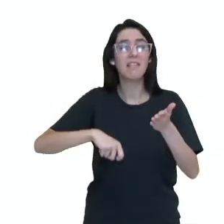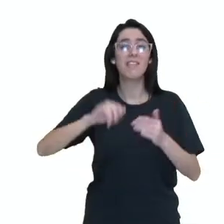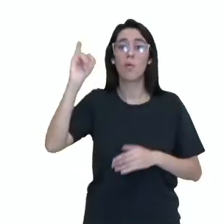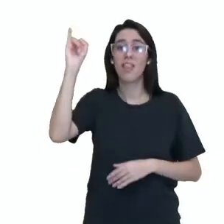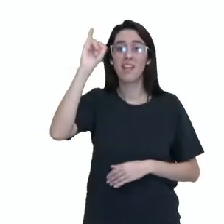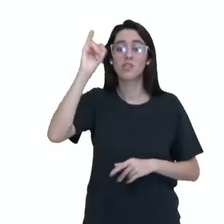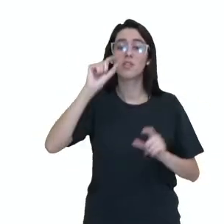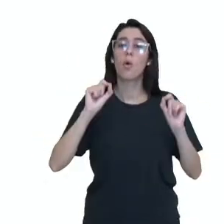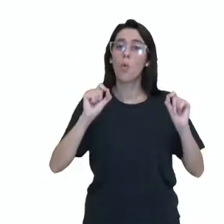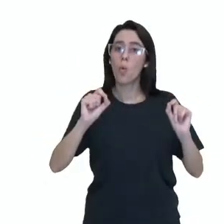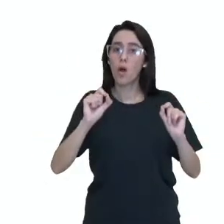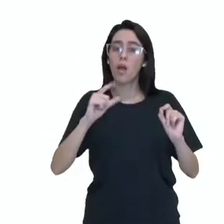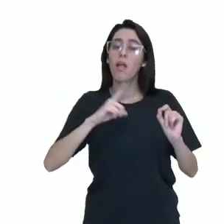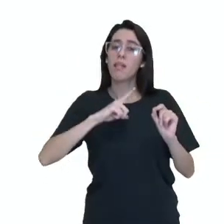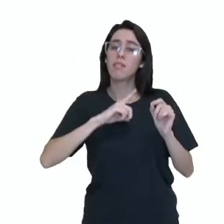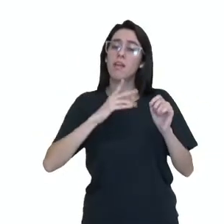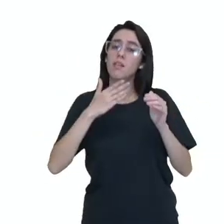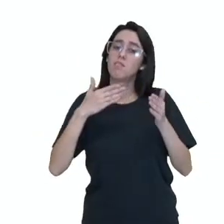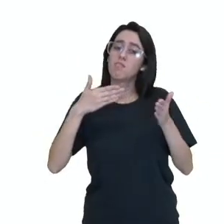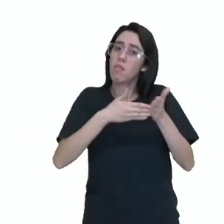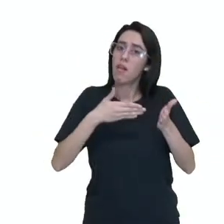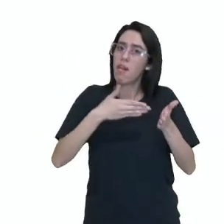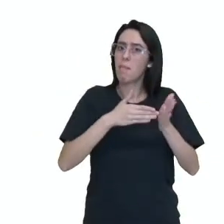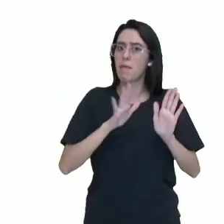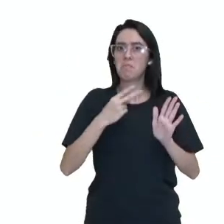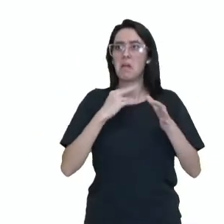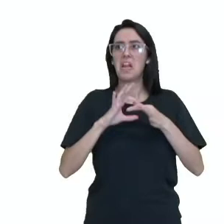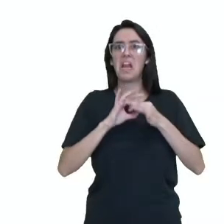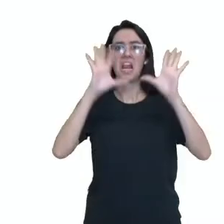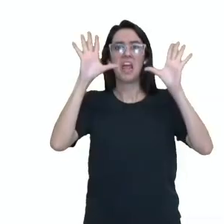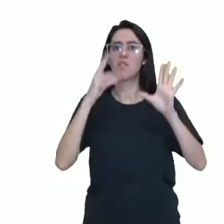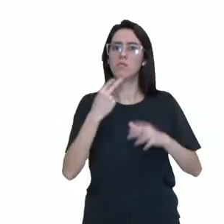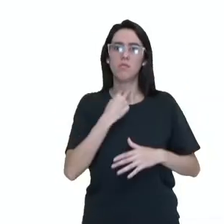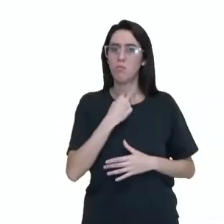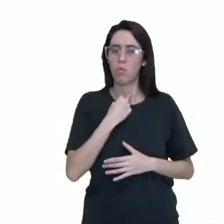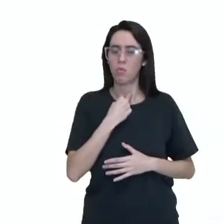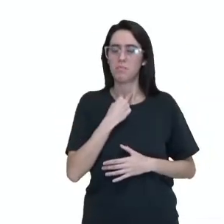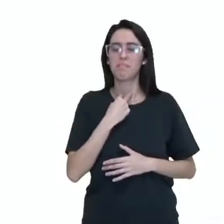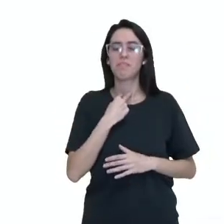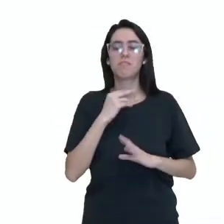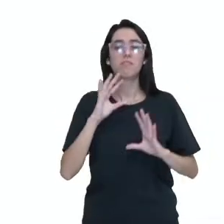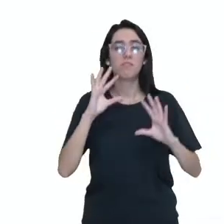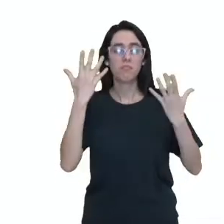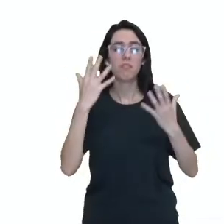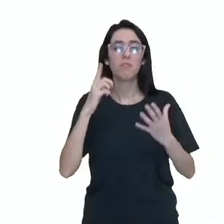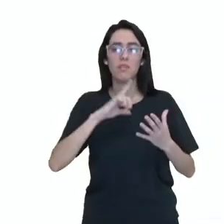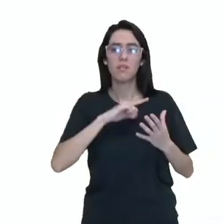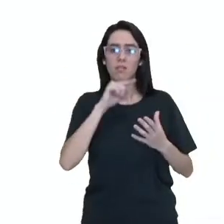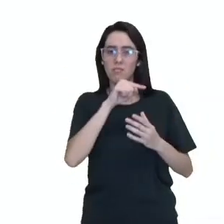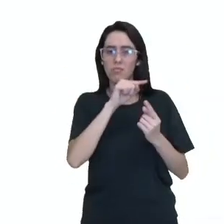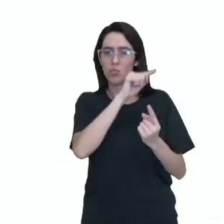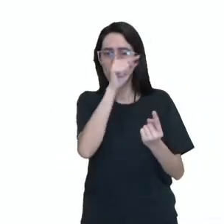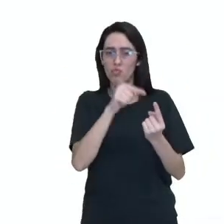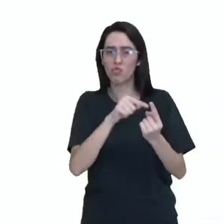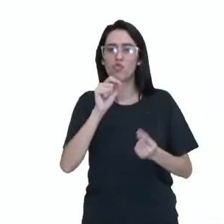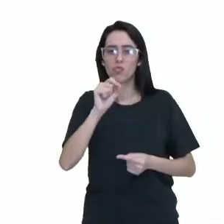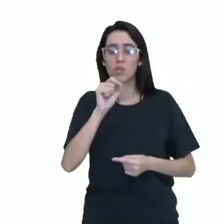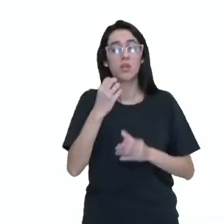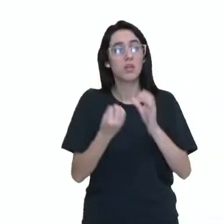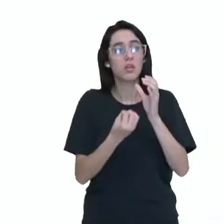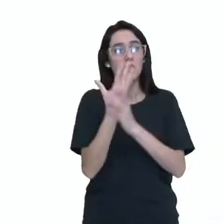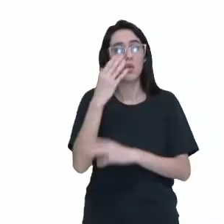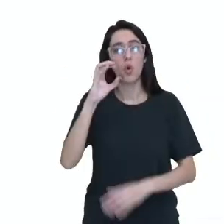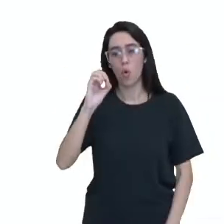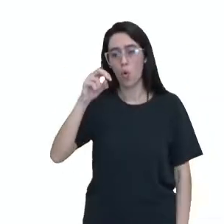poder de acesso e ia em direção ao desarmamento nuclear. Para alcançar esse propósito, foi elaborado na ONU